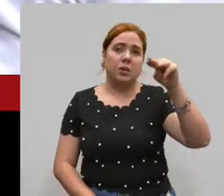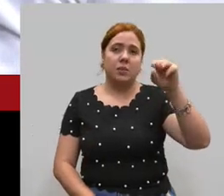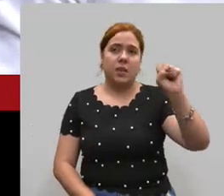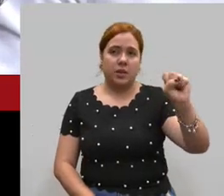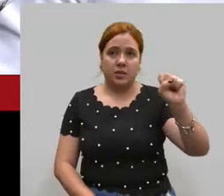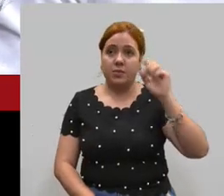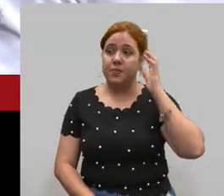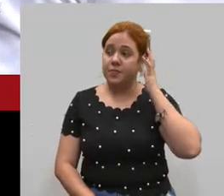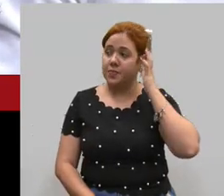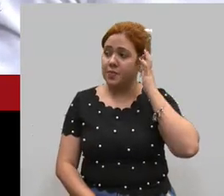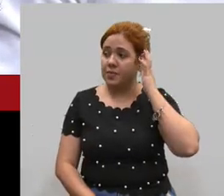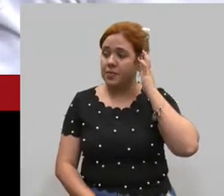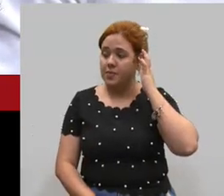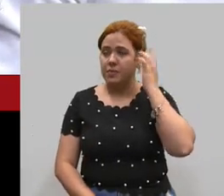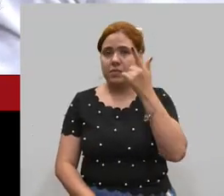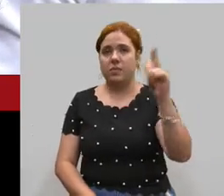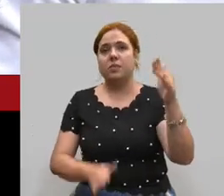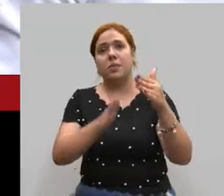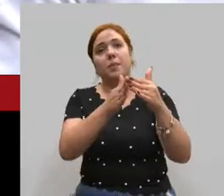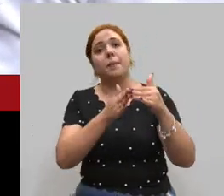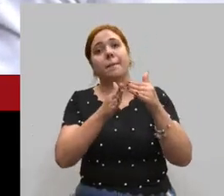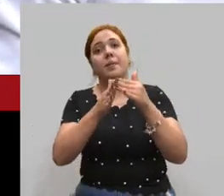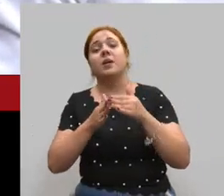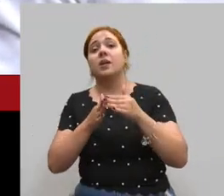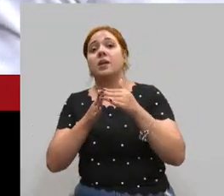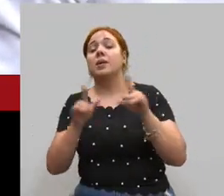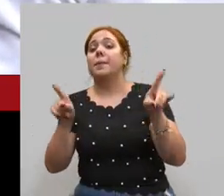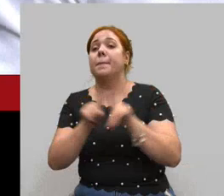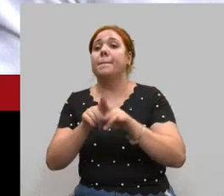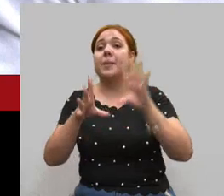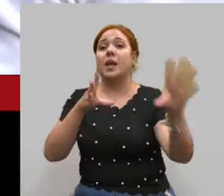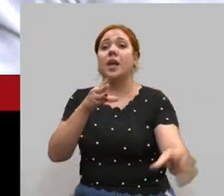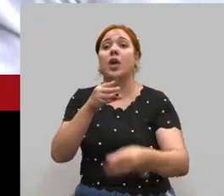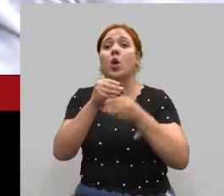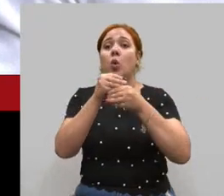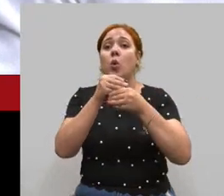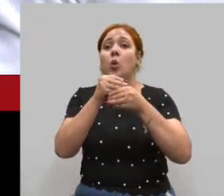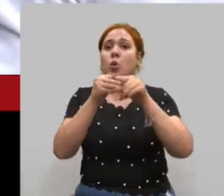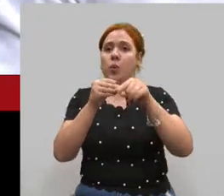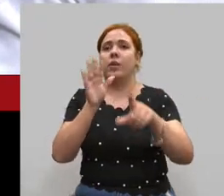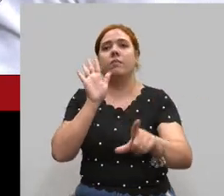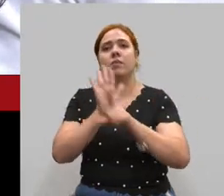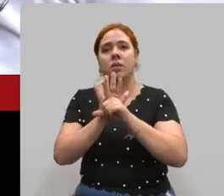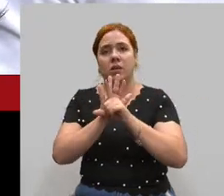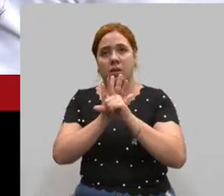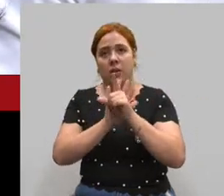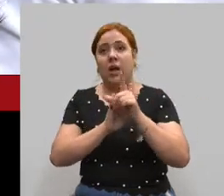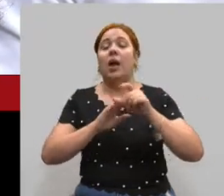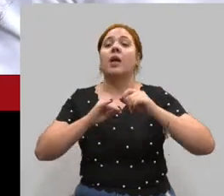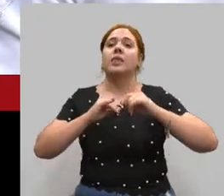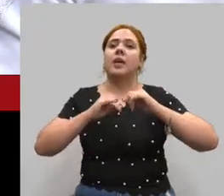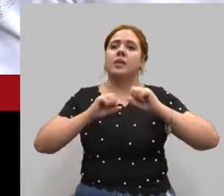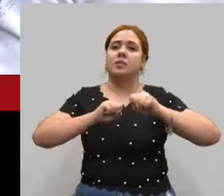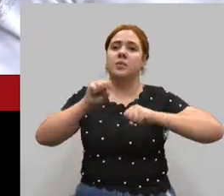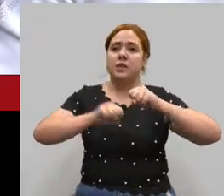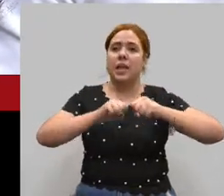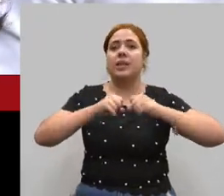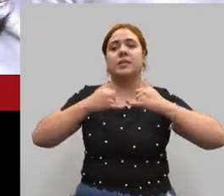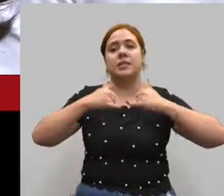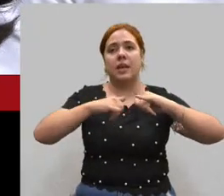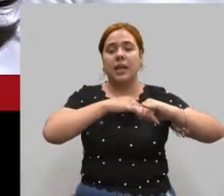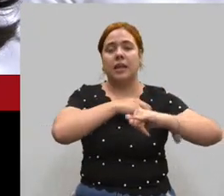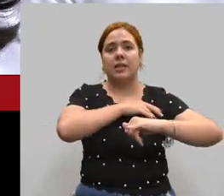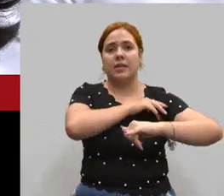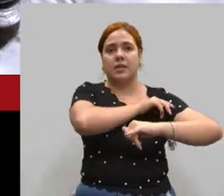e esses outros requerimentos é para pedir para incluir nesse convênio as bicicletas elétricas também motorizadas para que